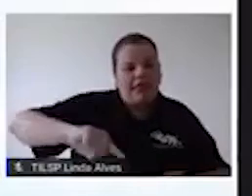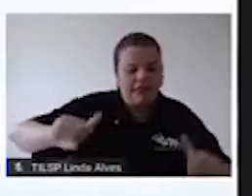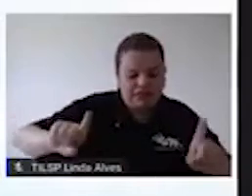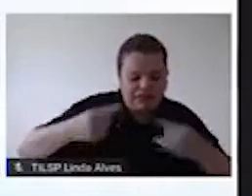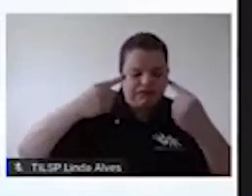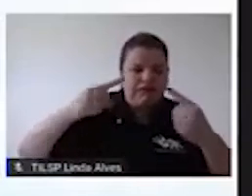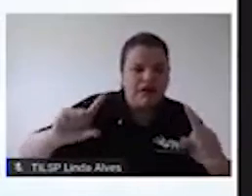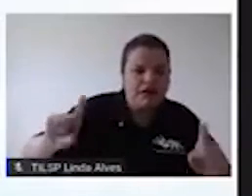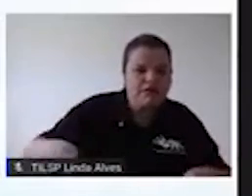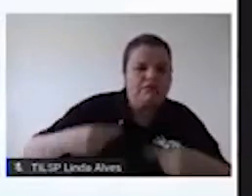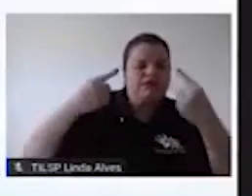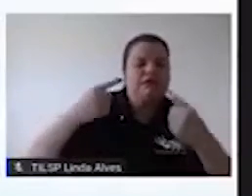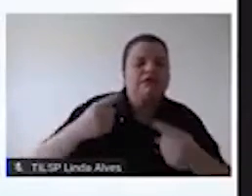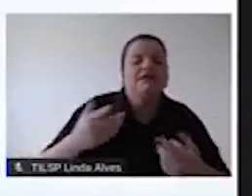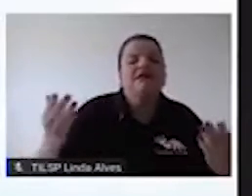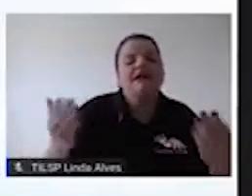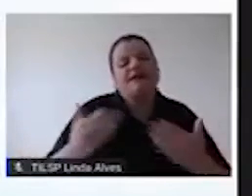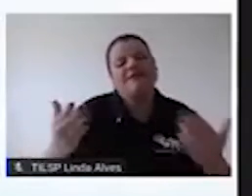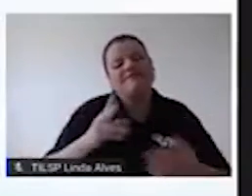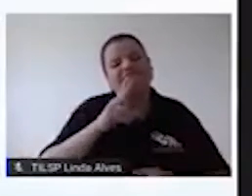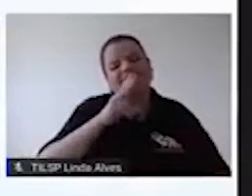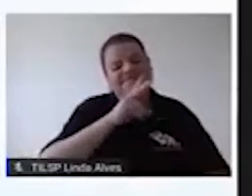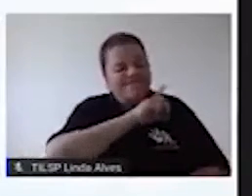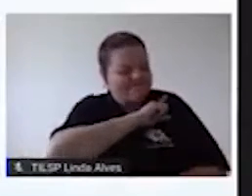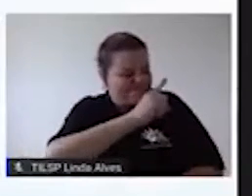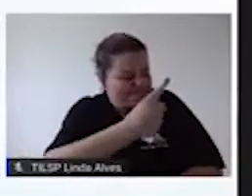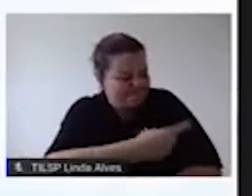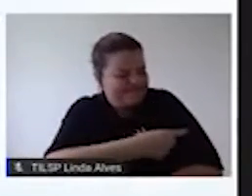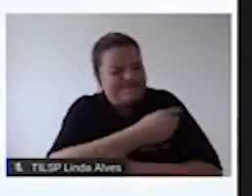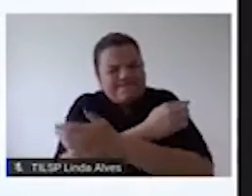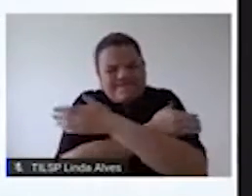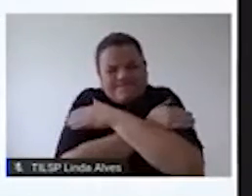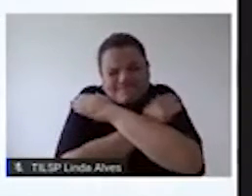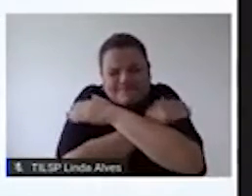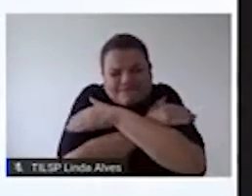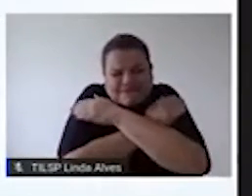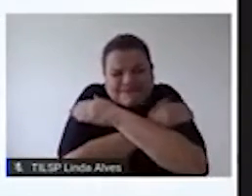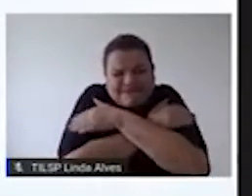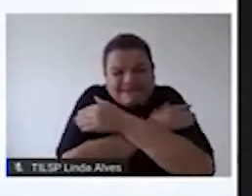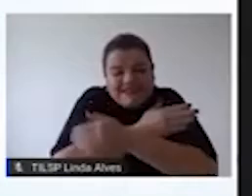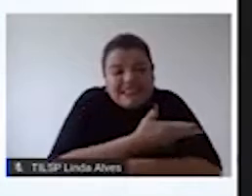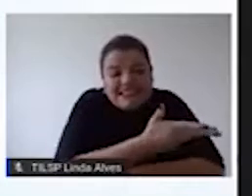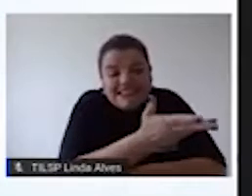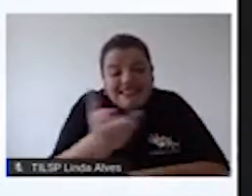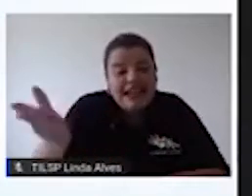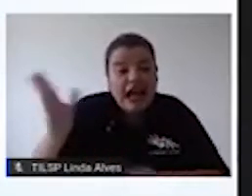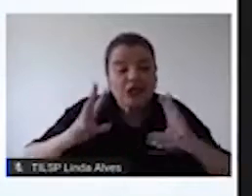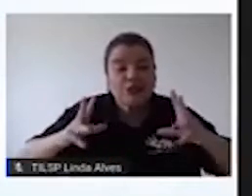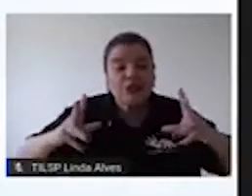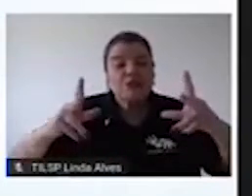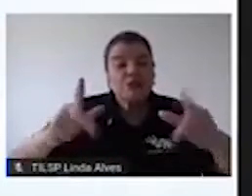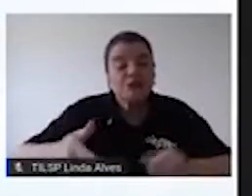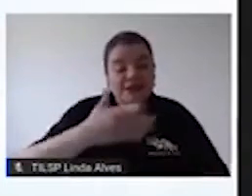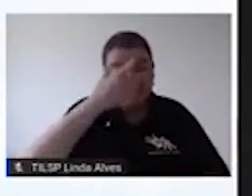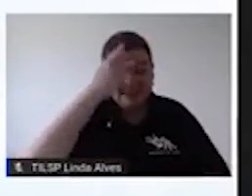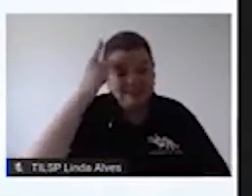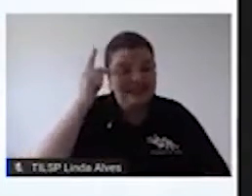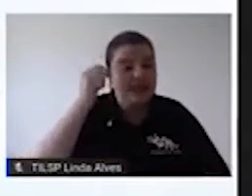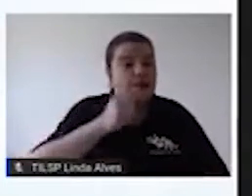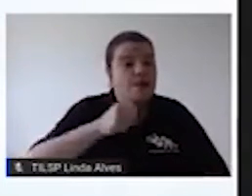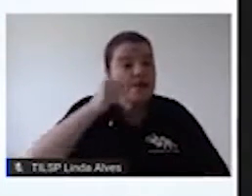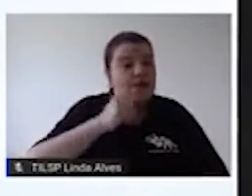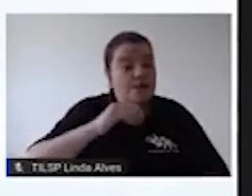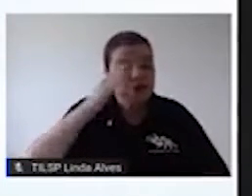Então, eu quero deixar aqui um forte abraço muito caloroso a todas as curitibanas, paranaenses,